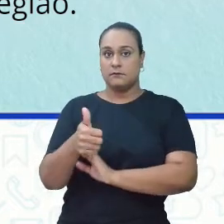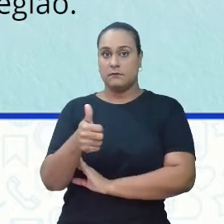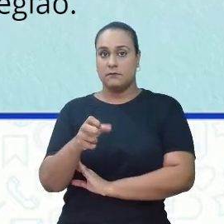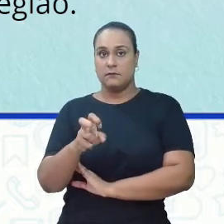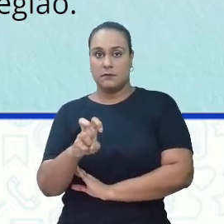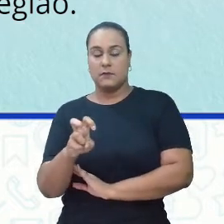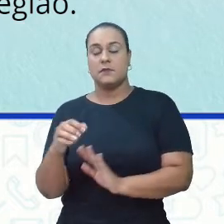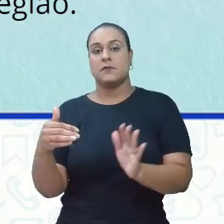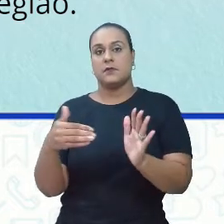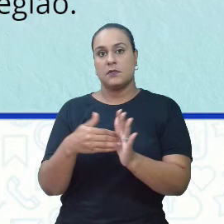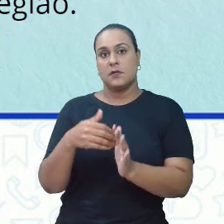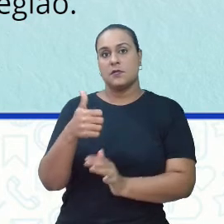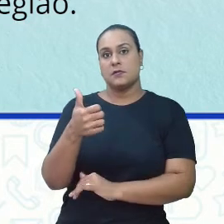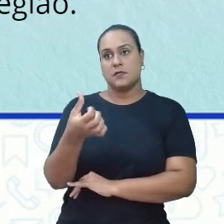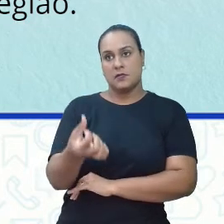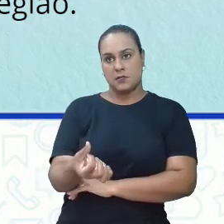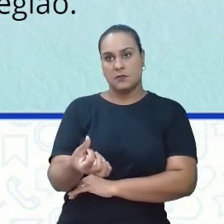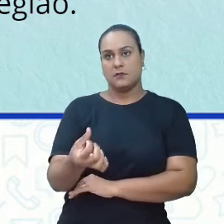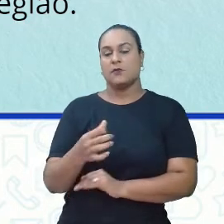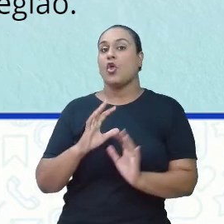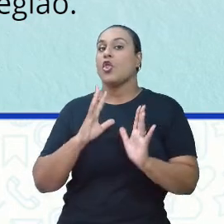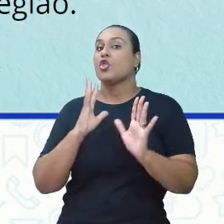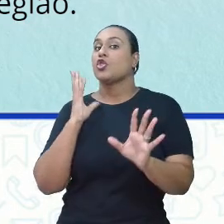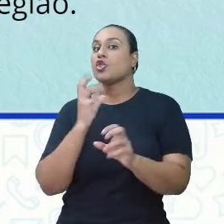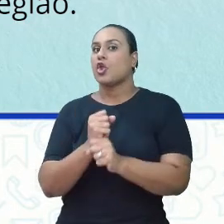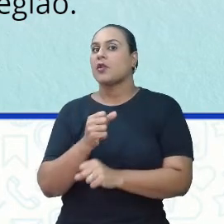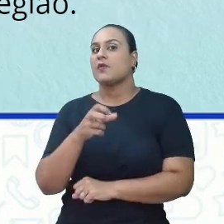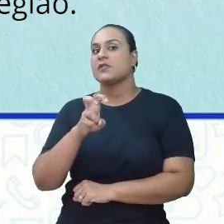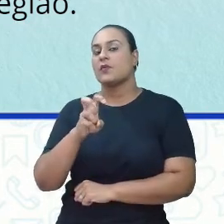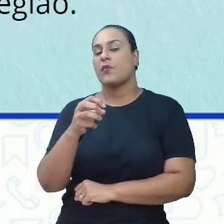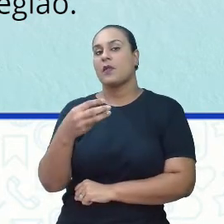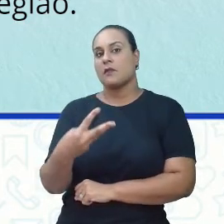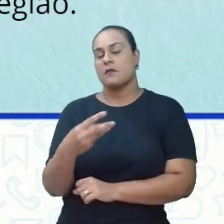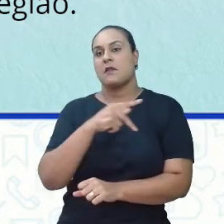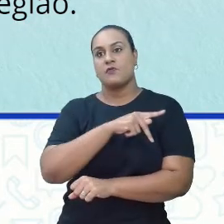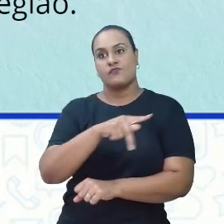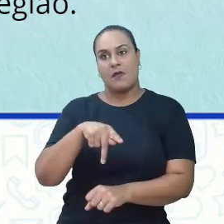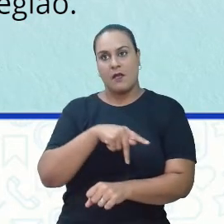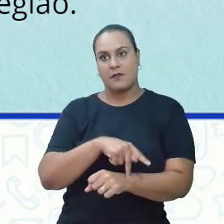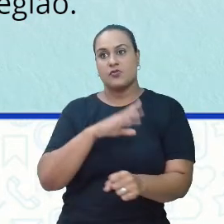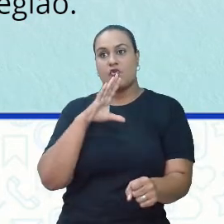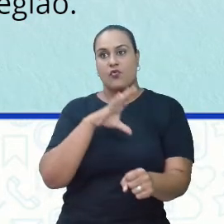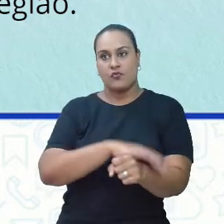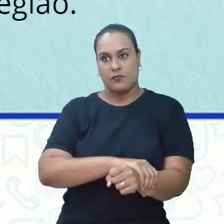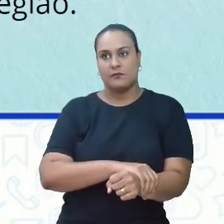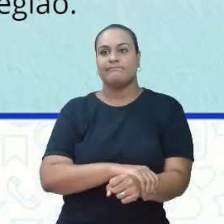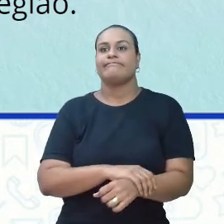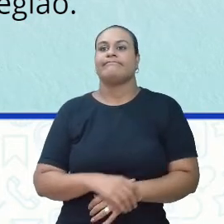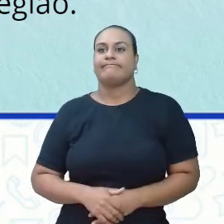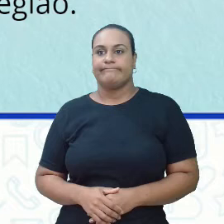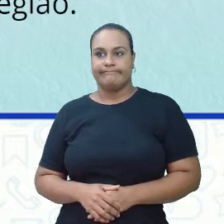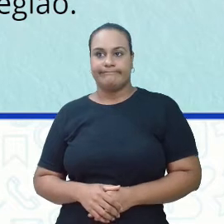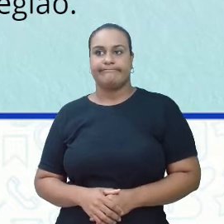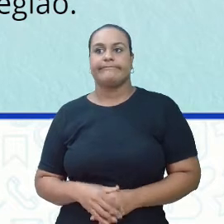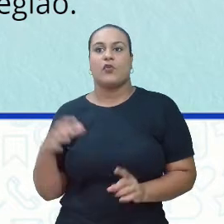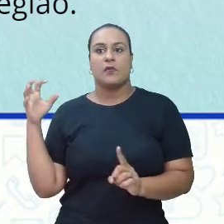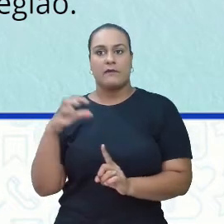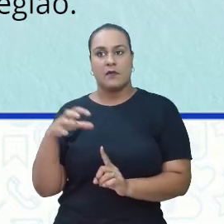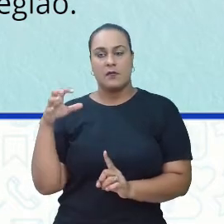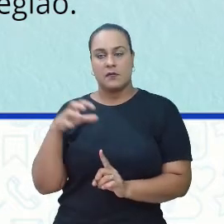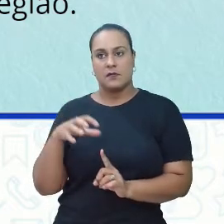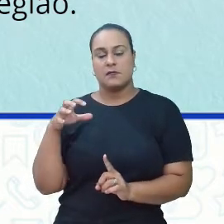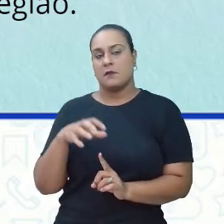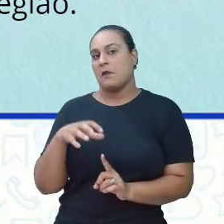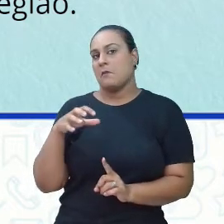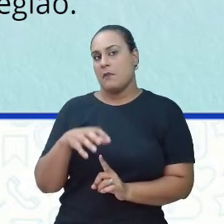todo 53 países. Sendo assim, a língua acabou habitando esses lugares e recebendo influências das línguas nativas de cada região,